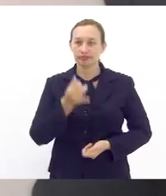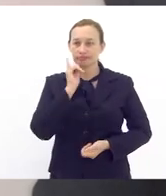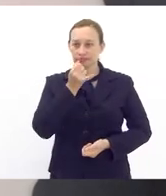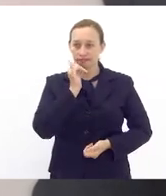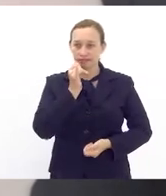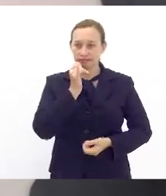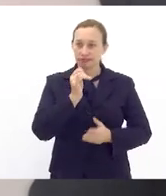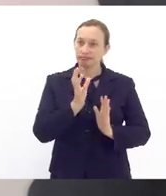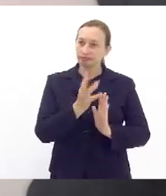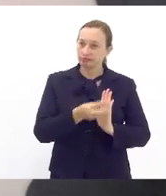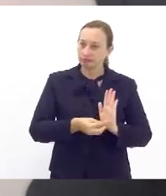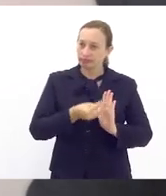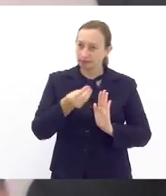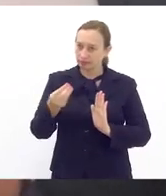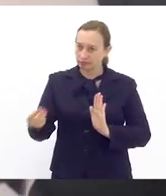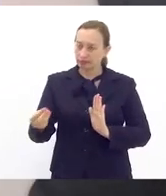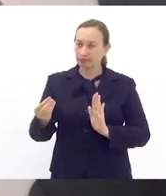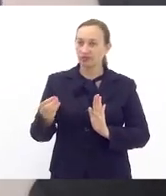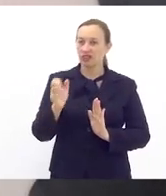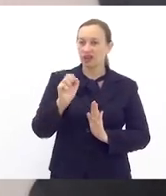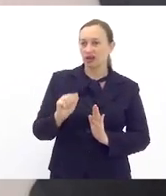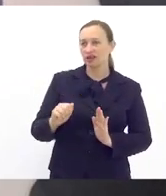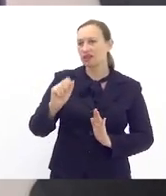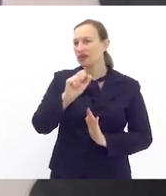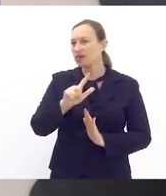relatório Daniel